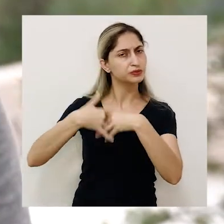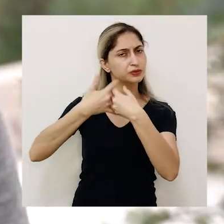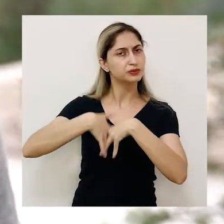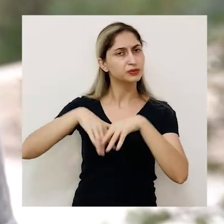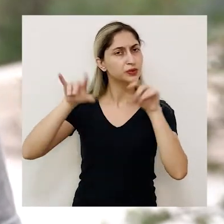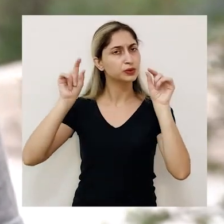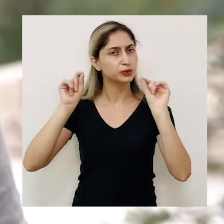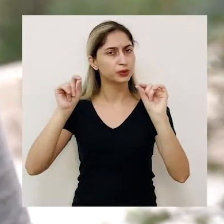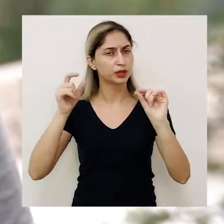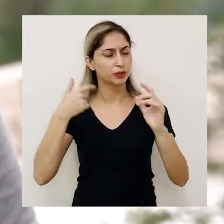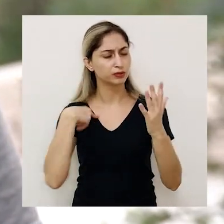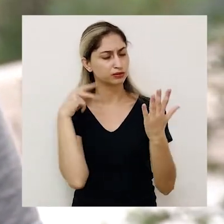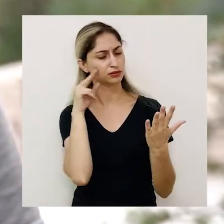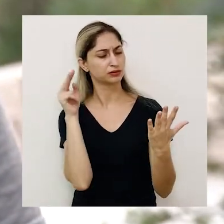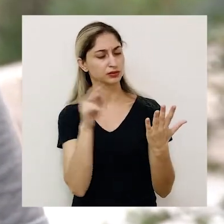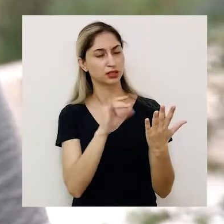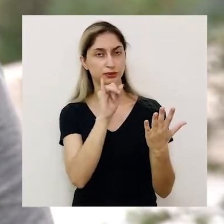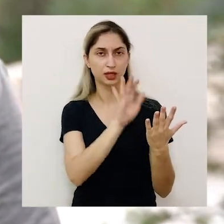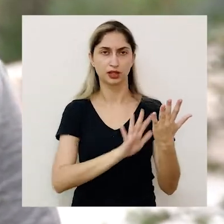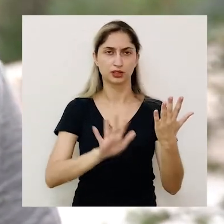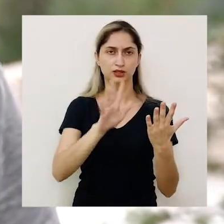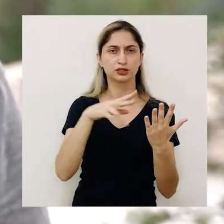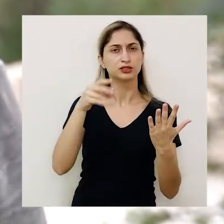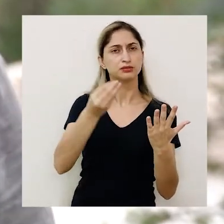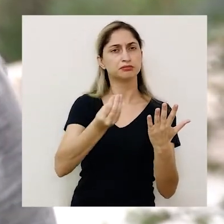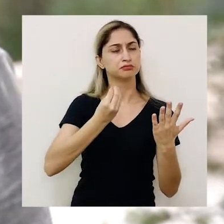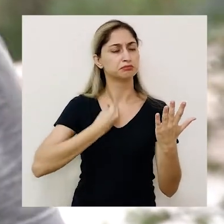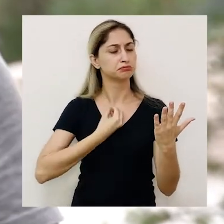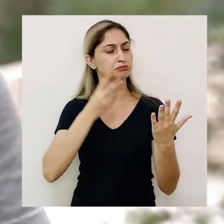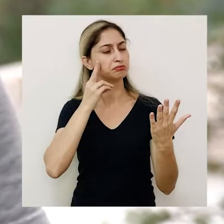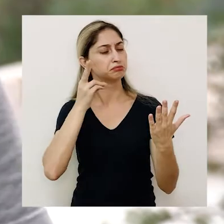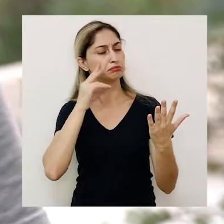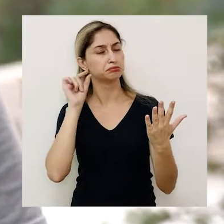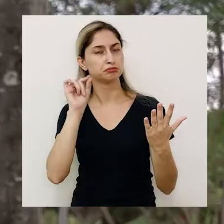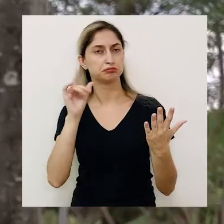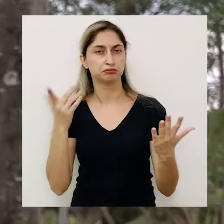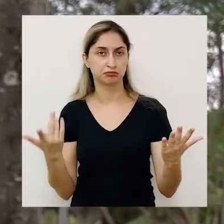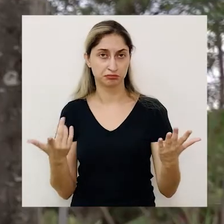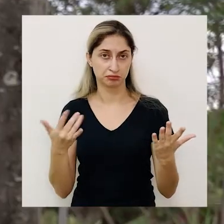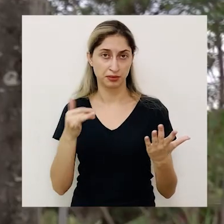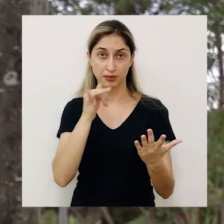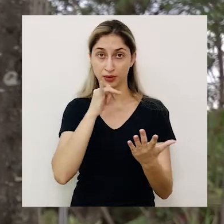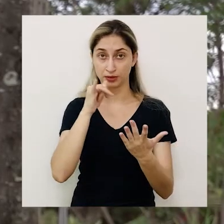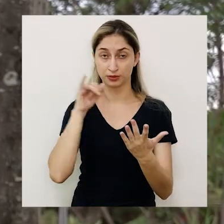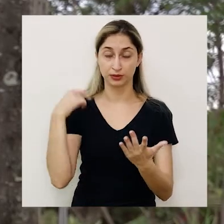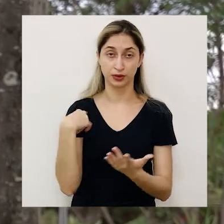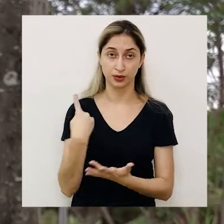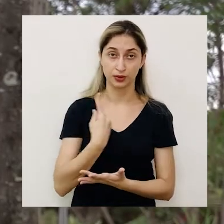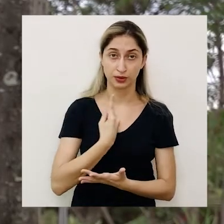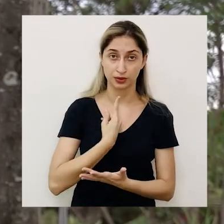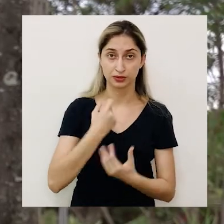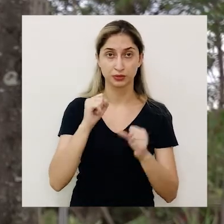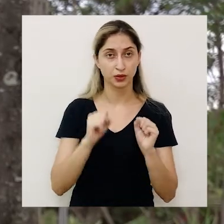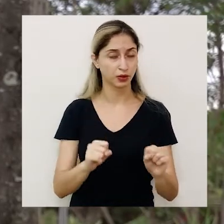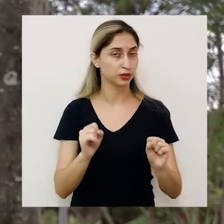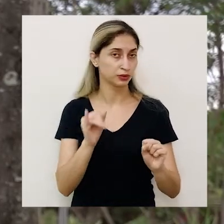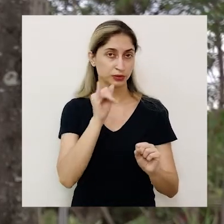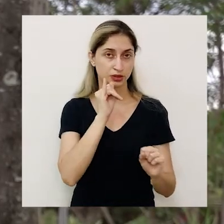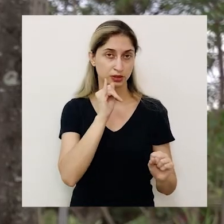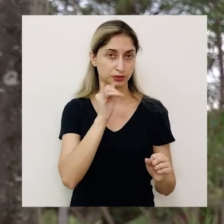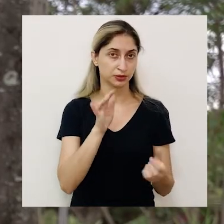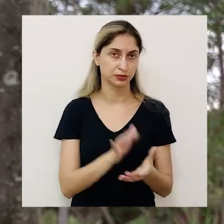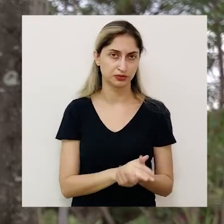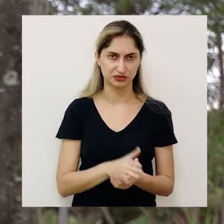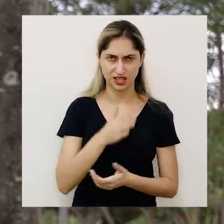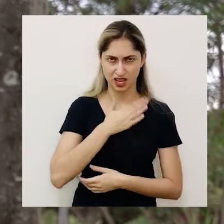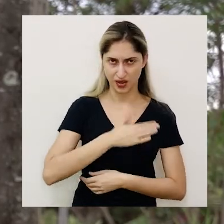propõe a pensar sobre a planta, né? O que essa imagem me provoca, né? O que essa imagem me lembra, né? Não sei, aqui, por